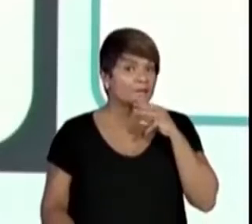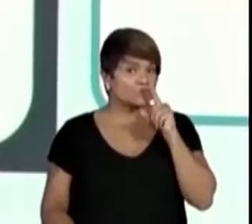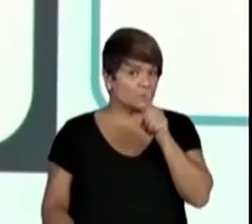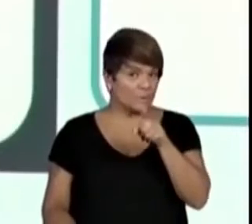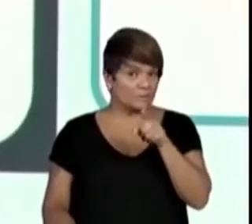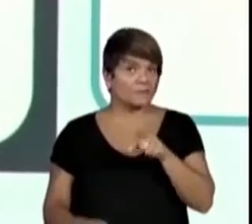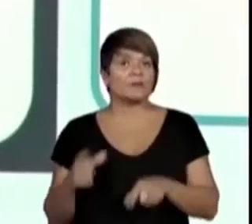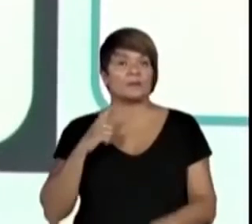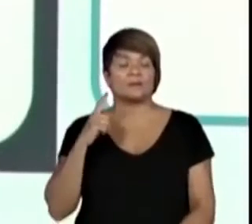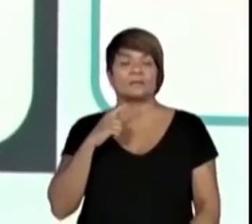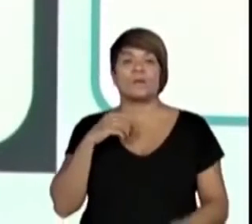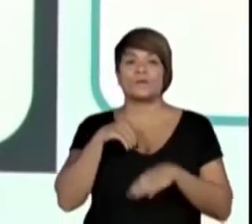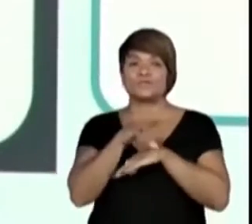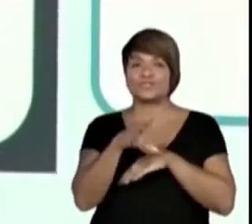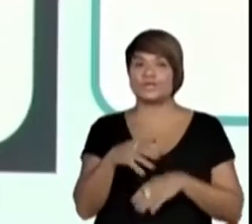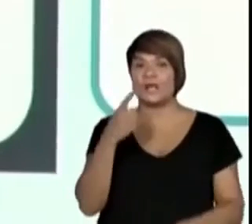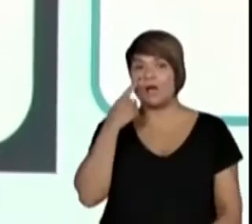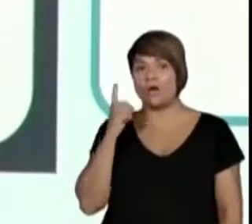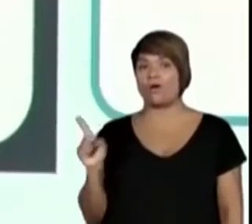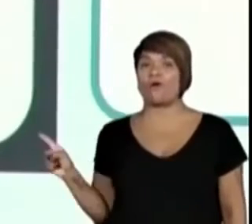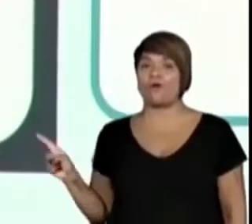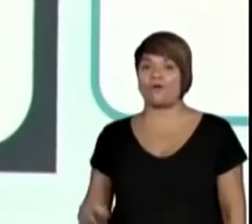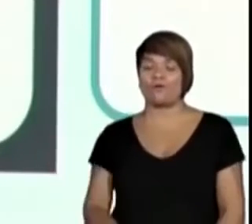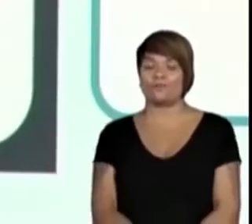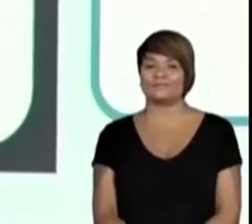deu a dica para vocês, ó.